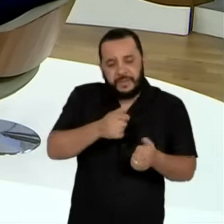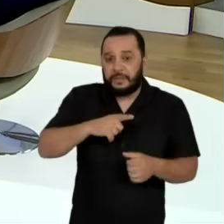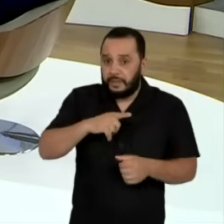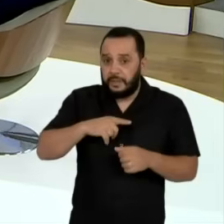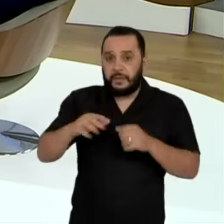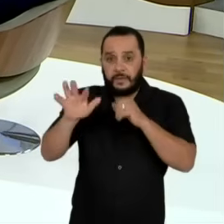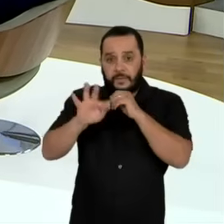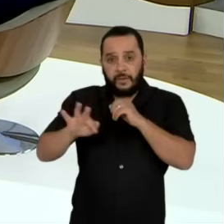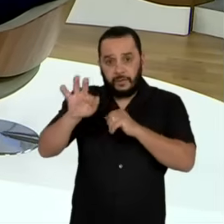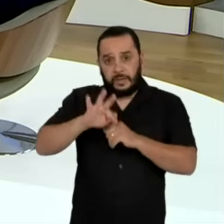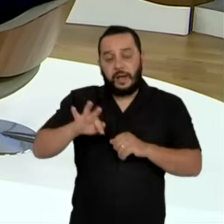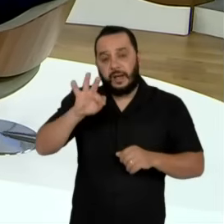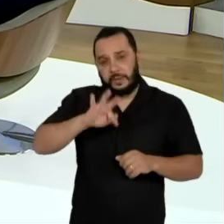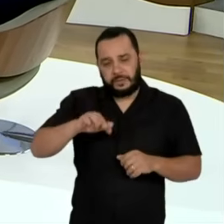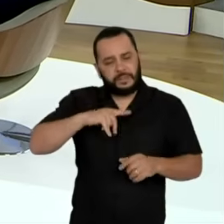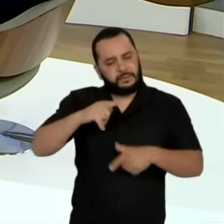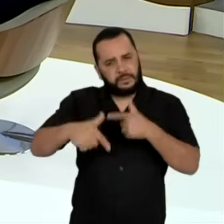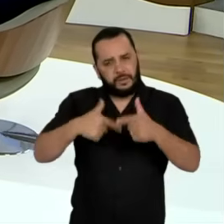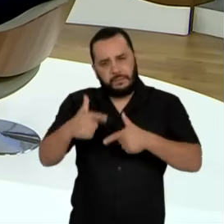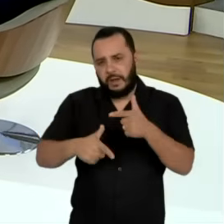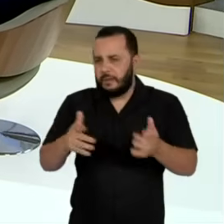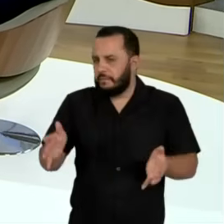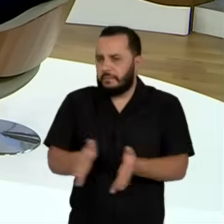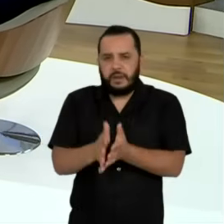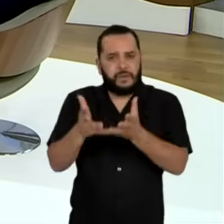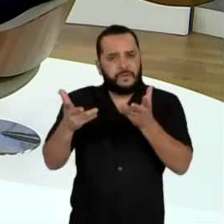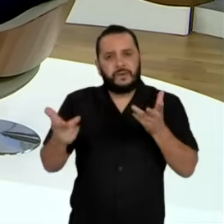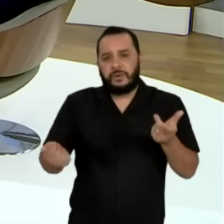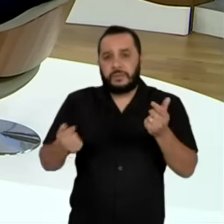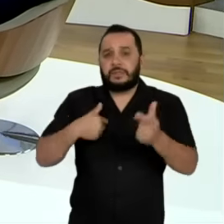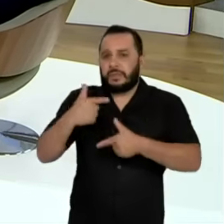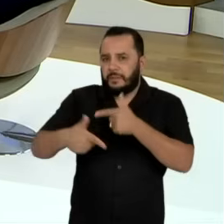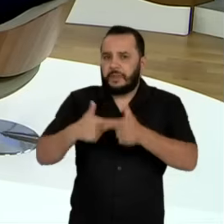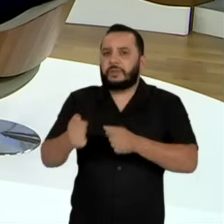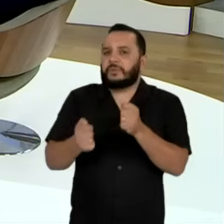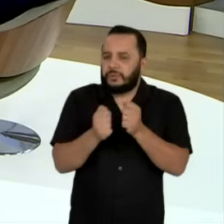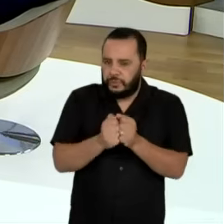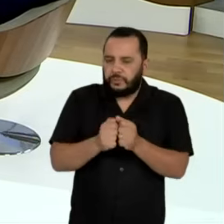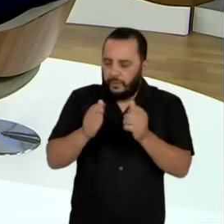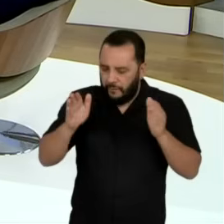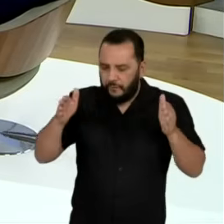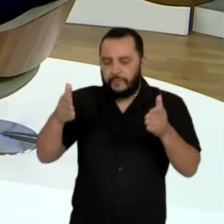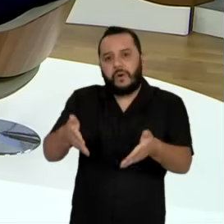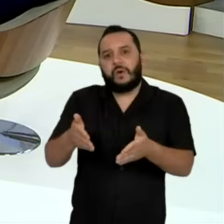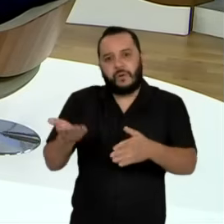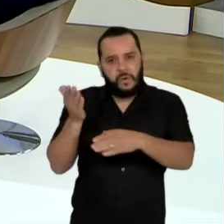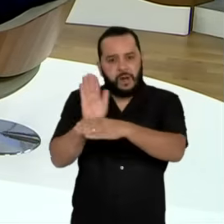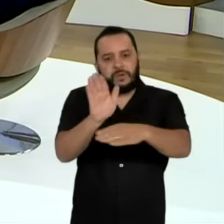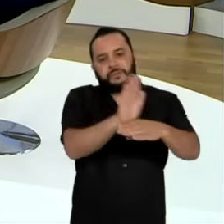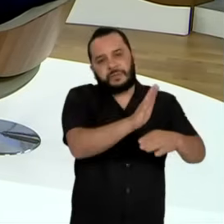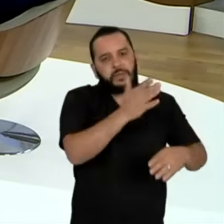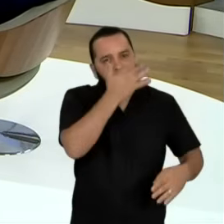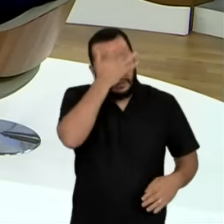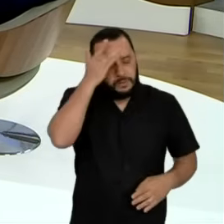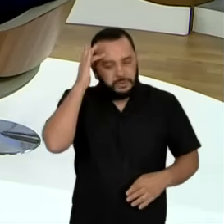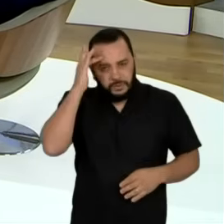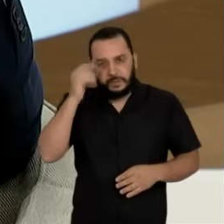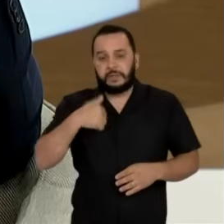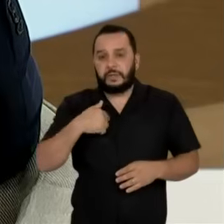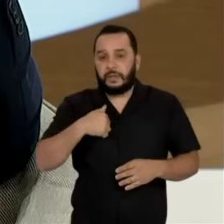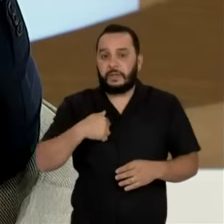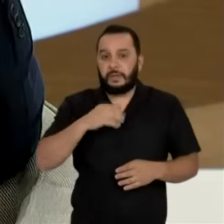trabalho maravilhoso. A gente junto, todos nós juntos, para fazer uma coisa maior do que cada um de nós. Isso eu acredito muito